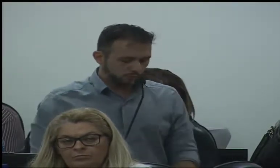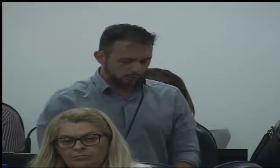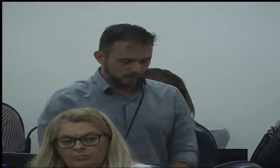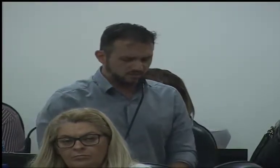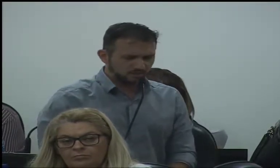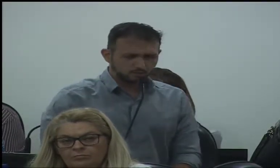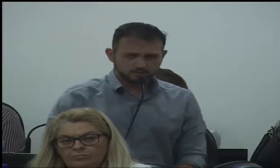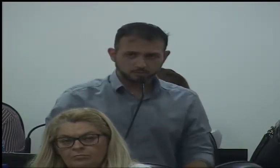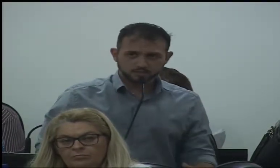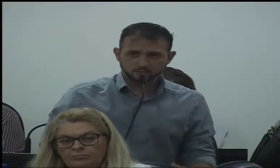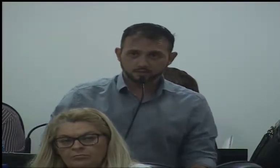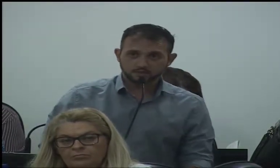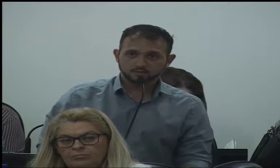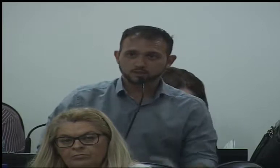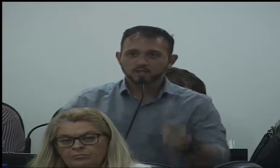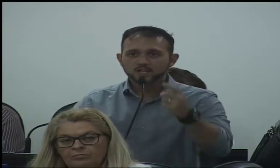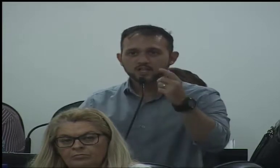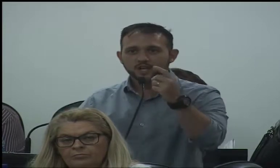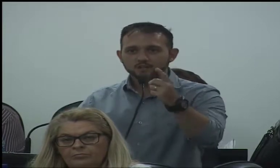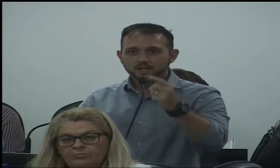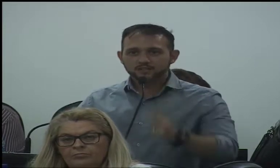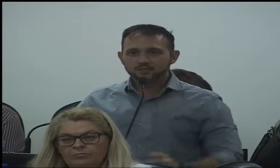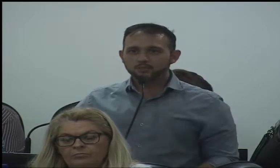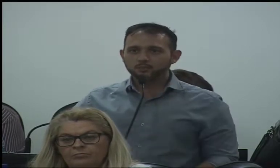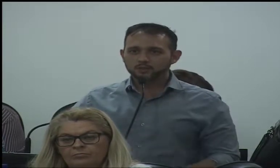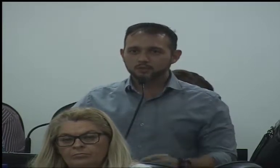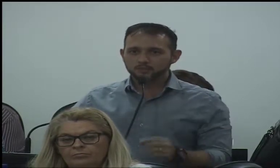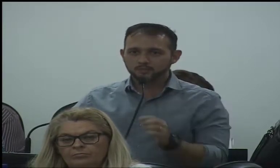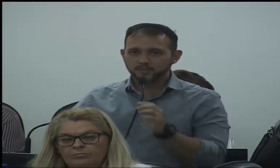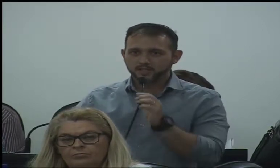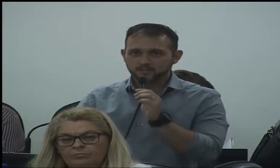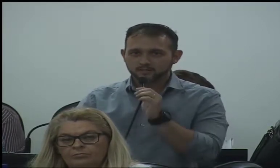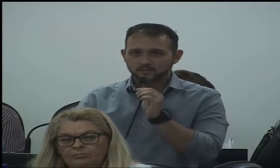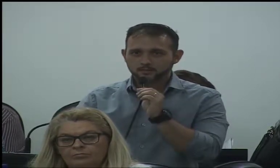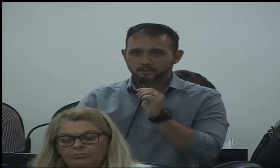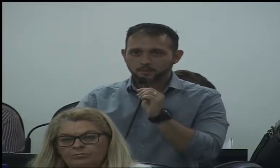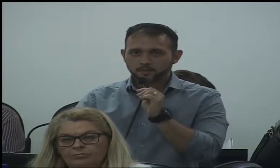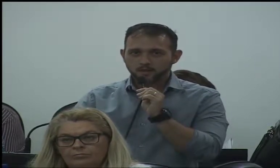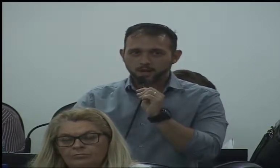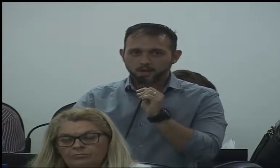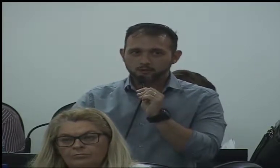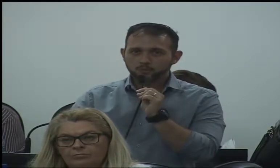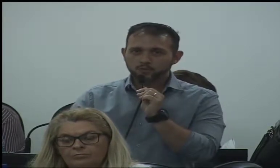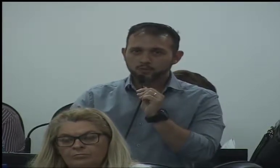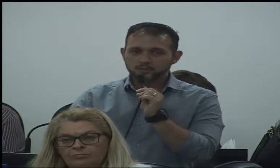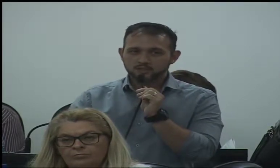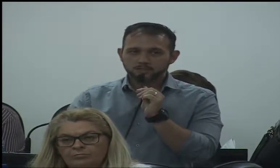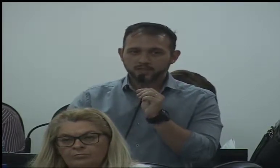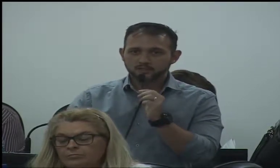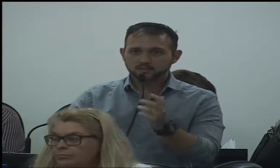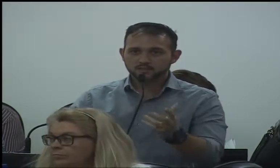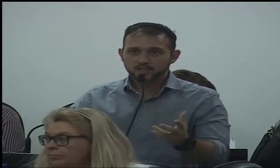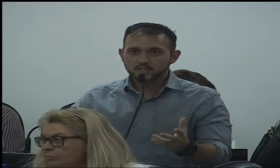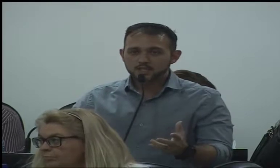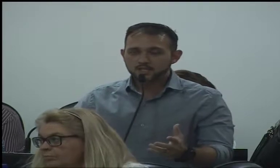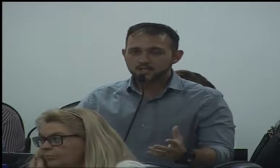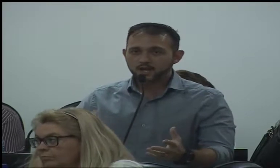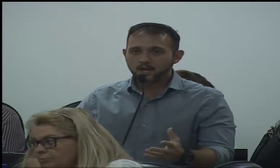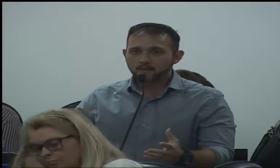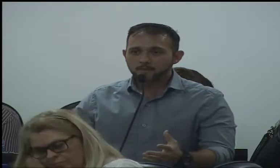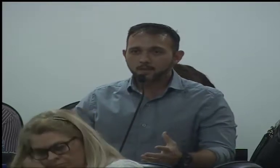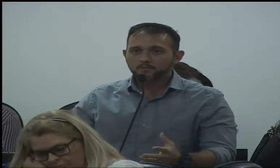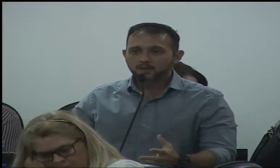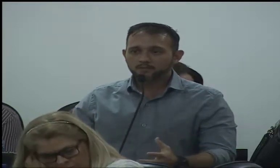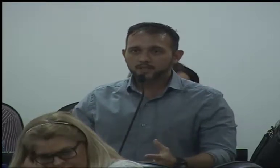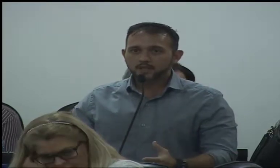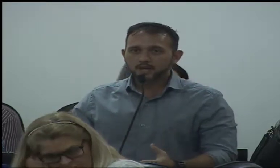mundo ficou meio assim, nossa, mas isso existe? Que era o caso da incubadora de empresas. A incubadora de empresas, que